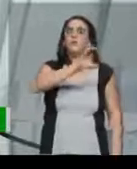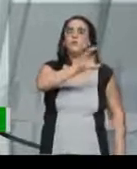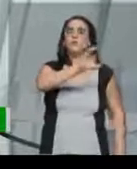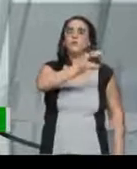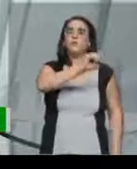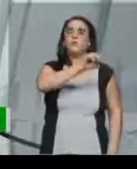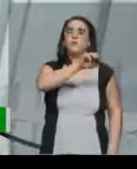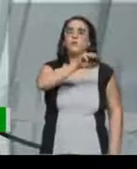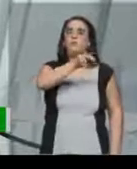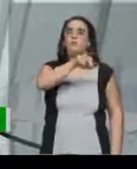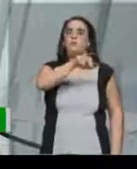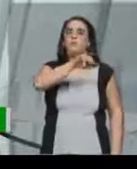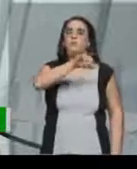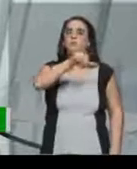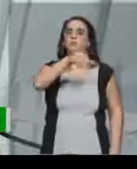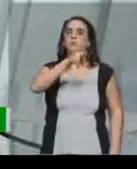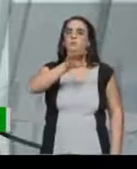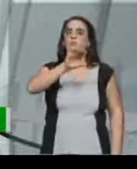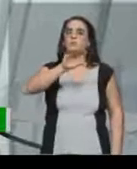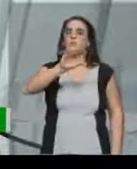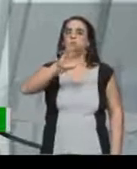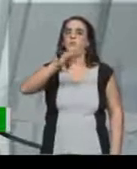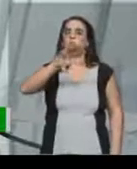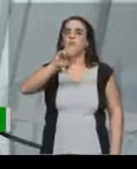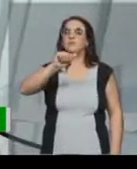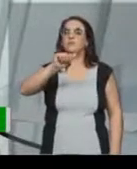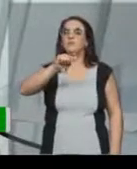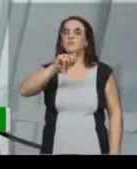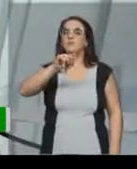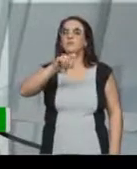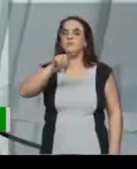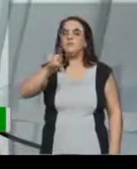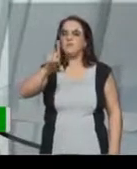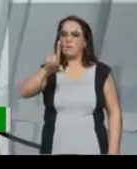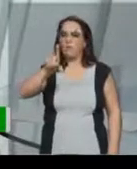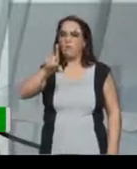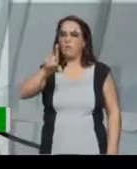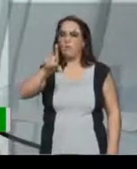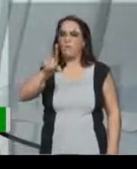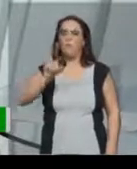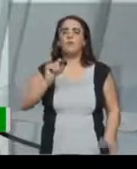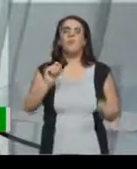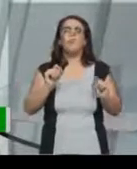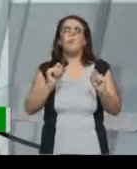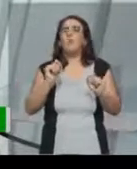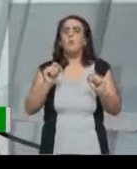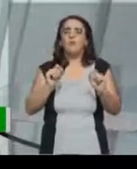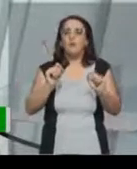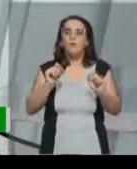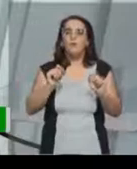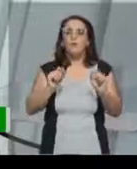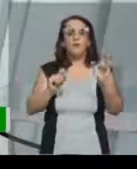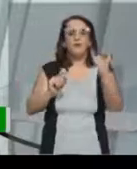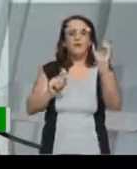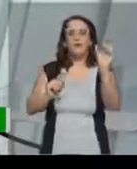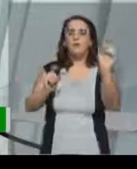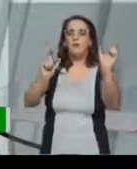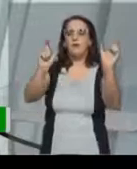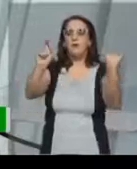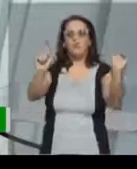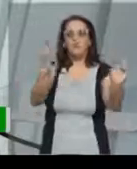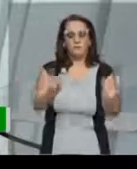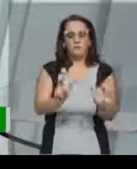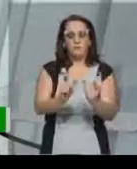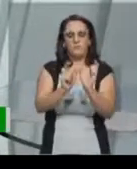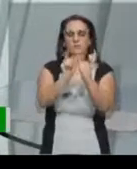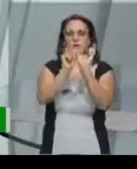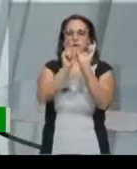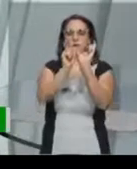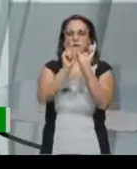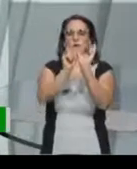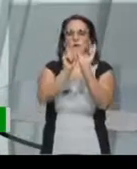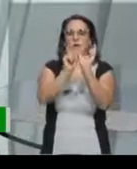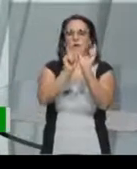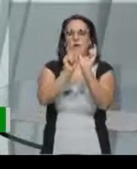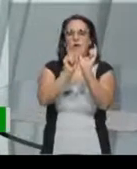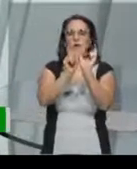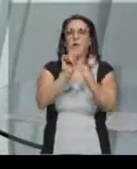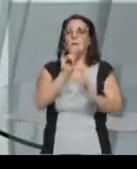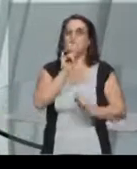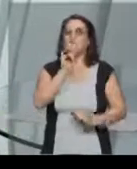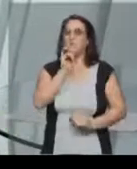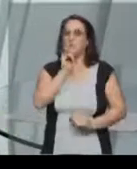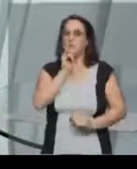aula, mas vamos explicar. Conjunções são essas palavrinhas que ligam. No caso, a conjunção vai ligar